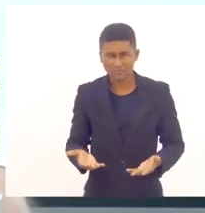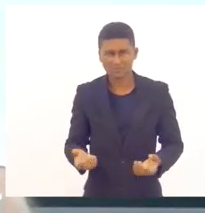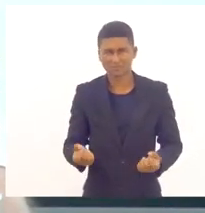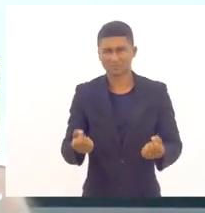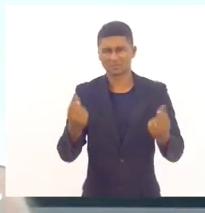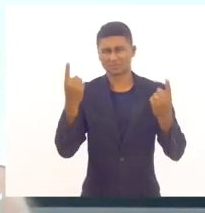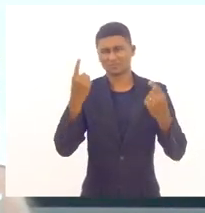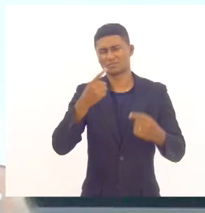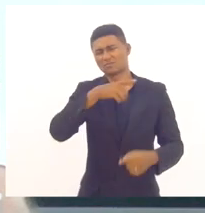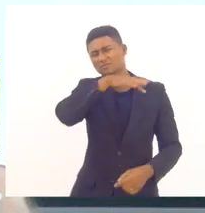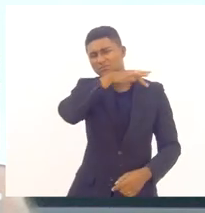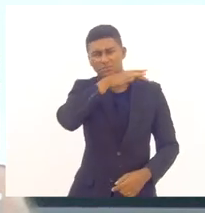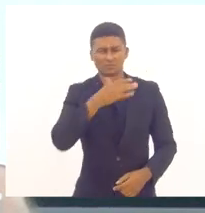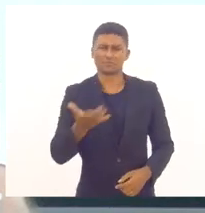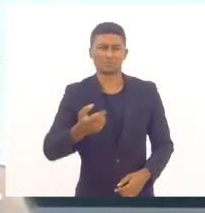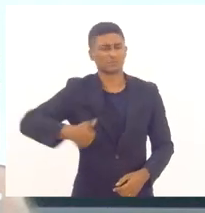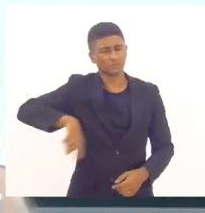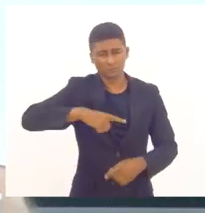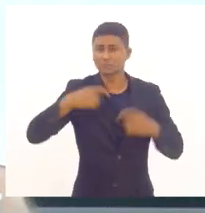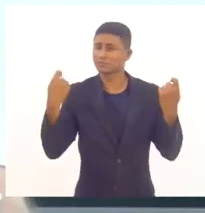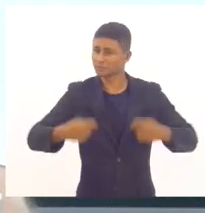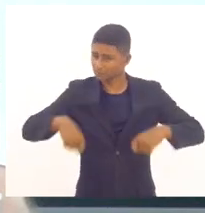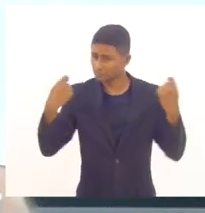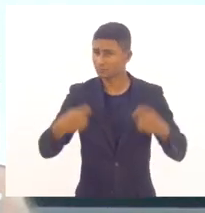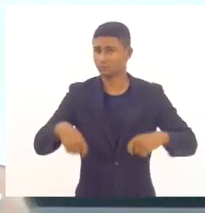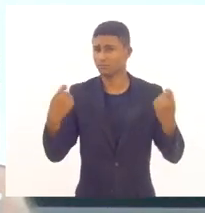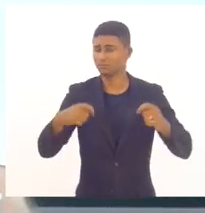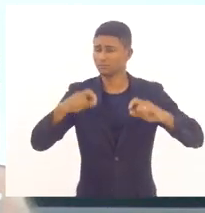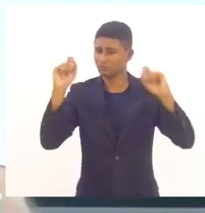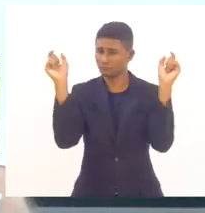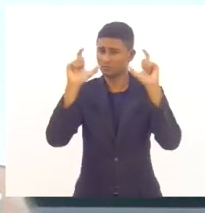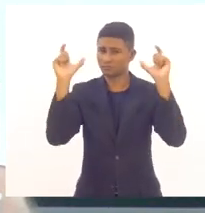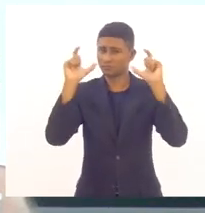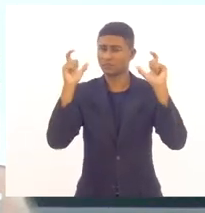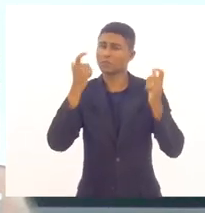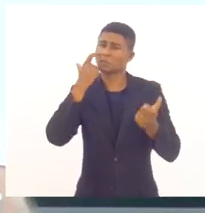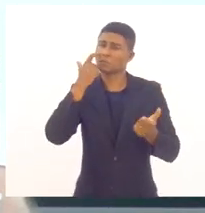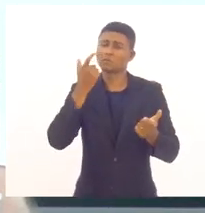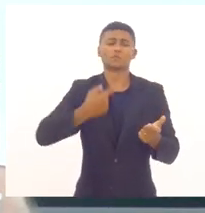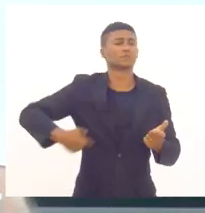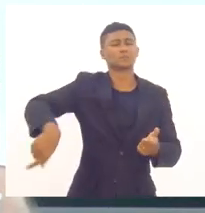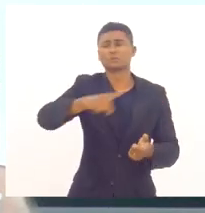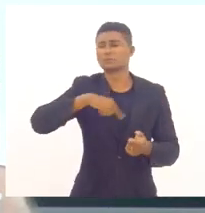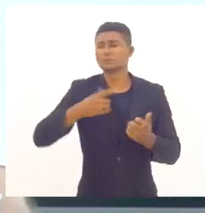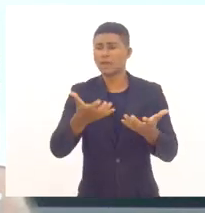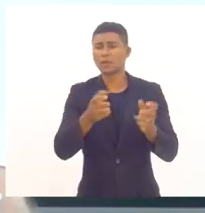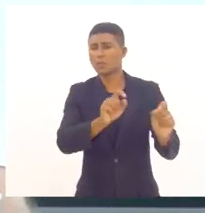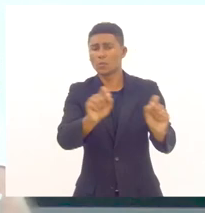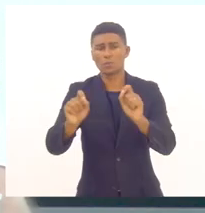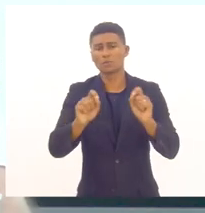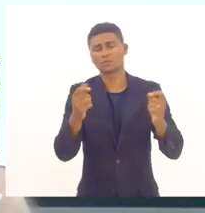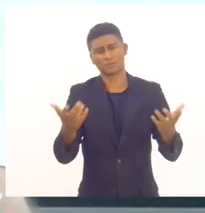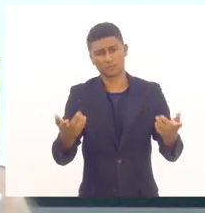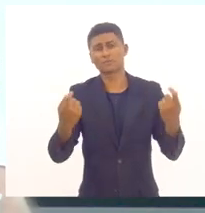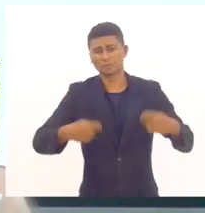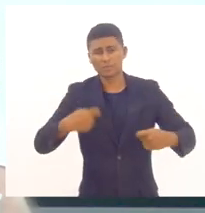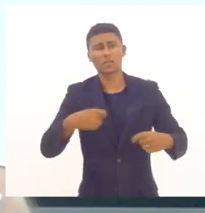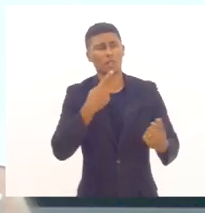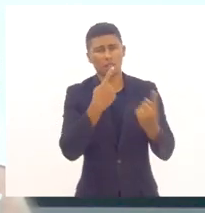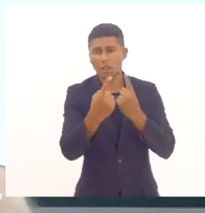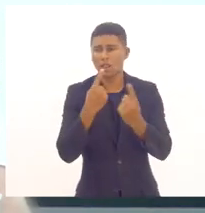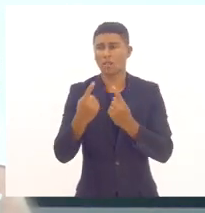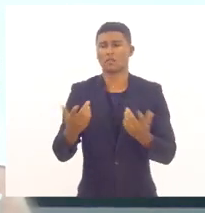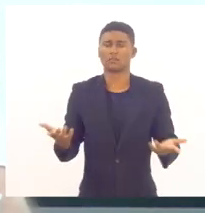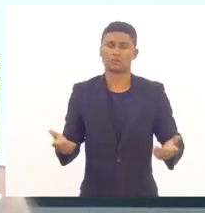precisa acordar para a gente poder saber o que nós queremos. E quando se fala que